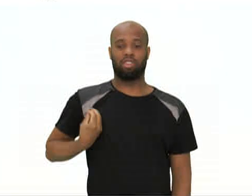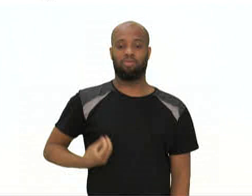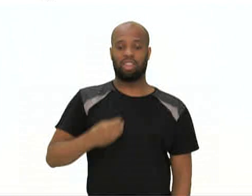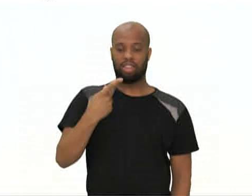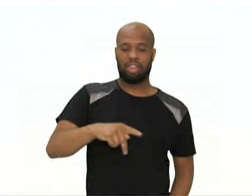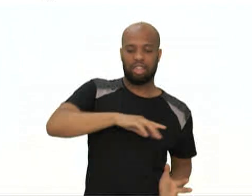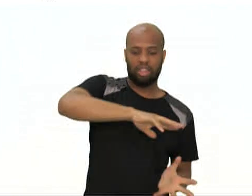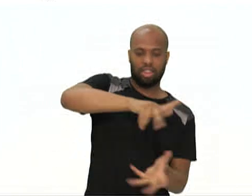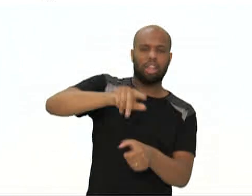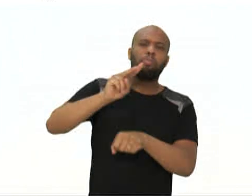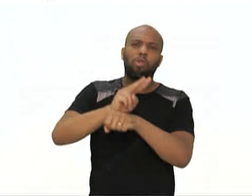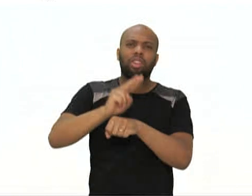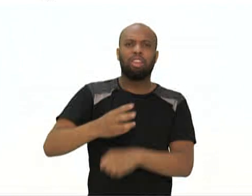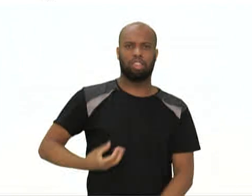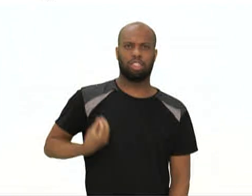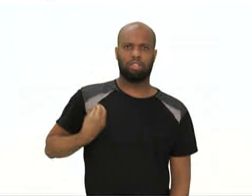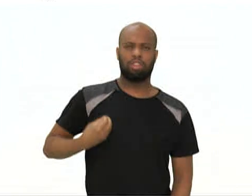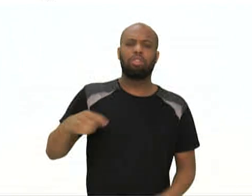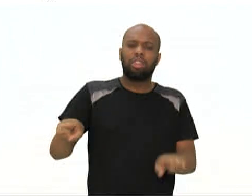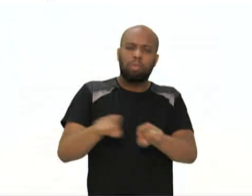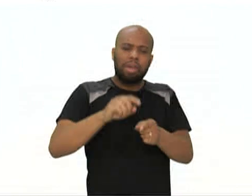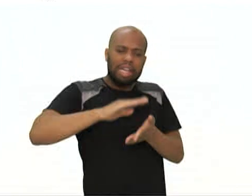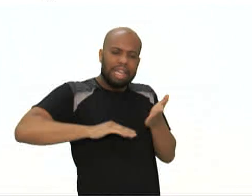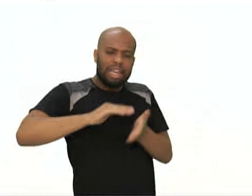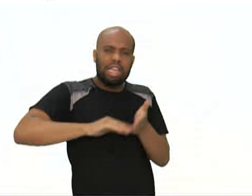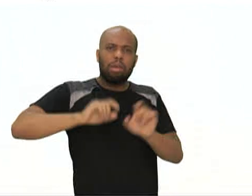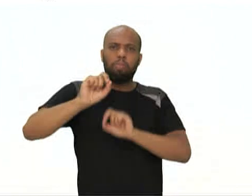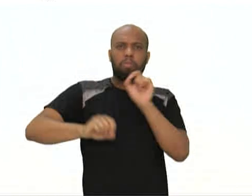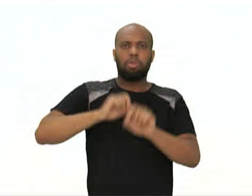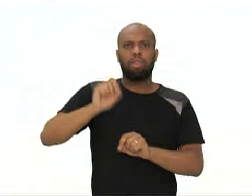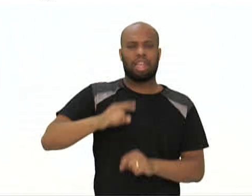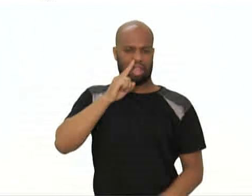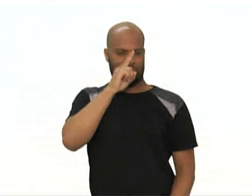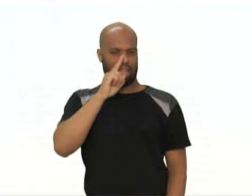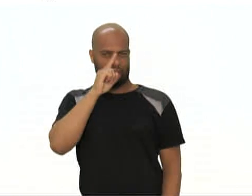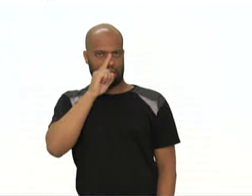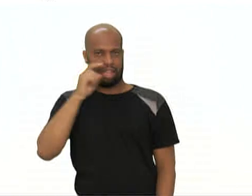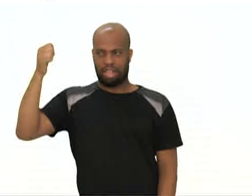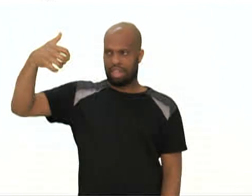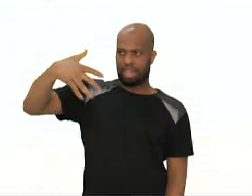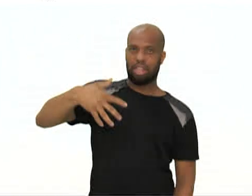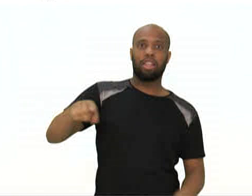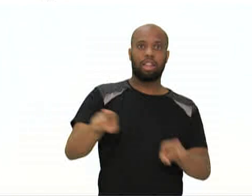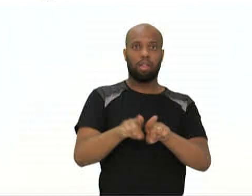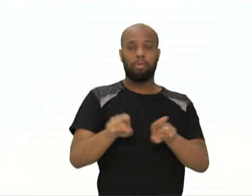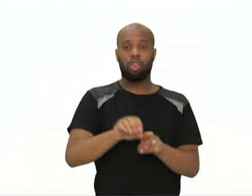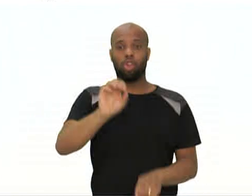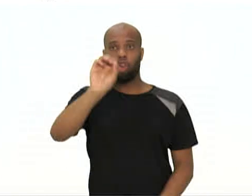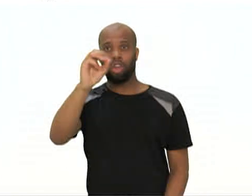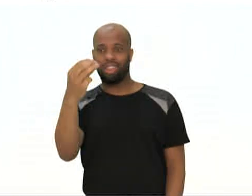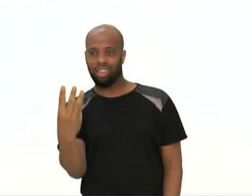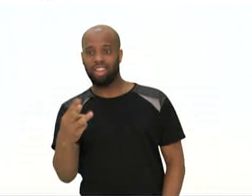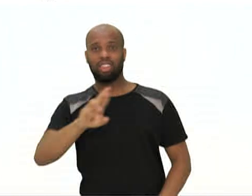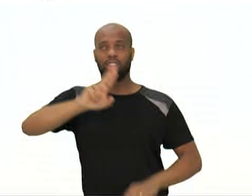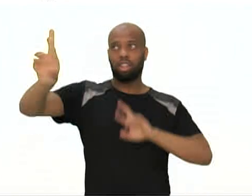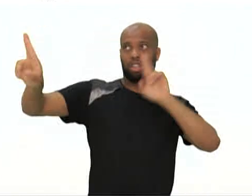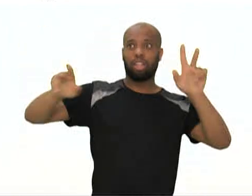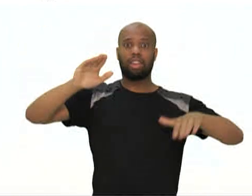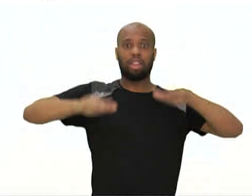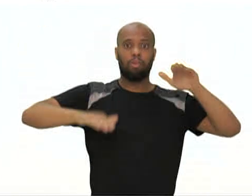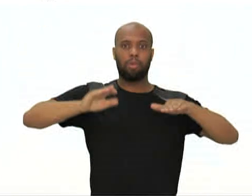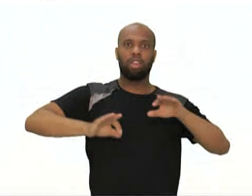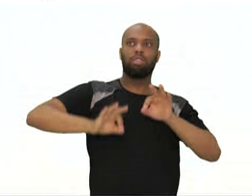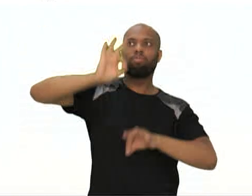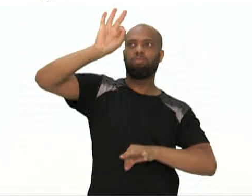os seres vivos, filtrando a radiação solar ultravioleta do tipo B. O ozônio se comporta de maneira diferente de acordo com a altitude em que